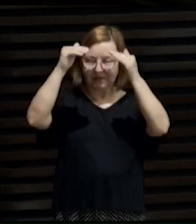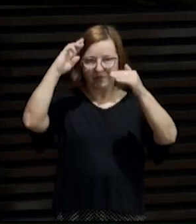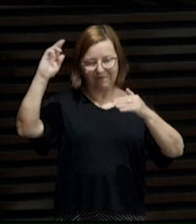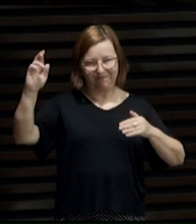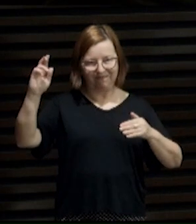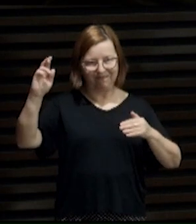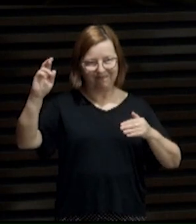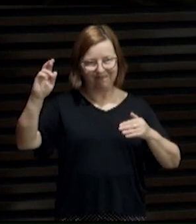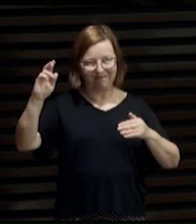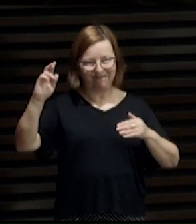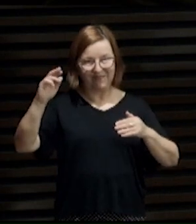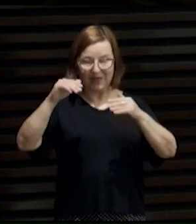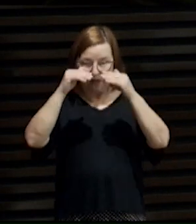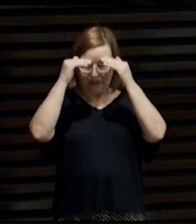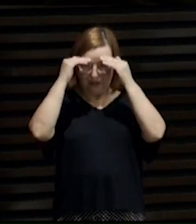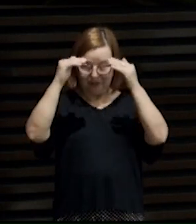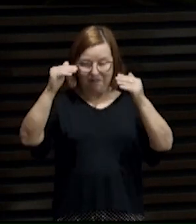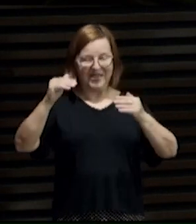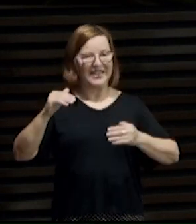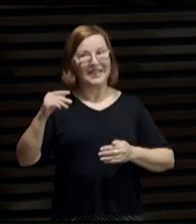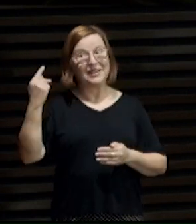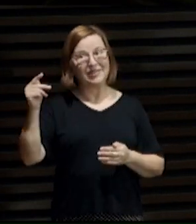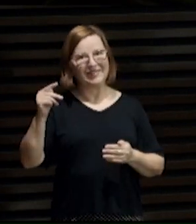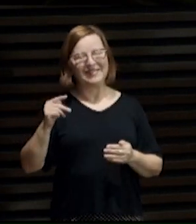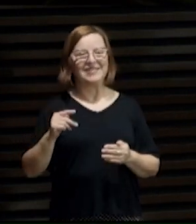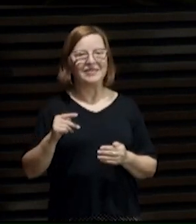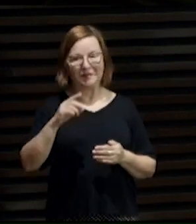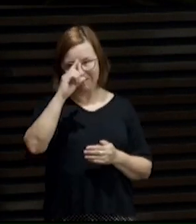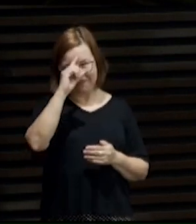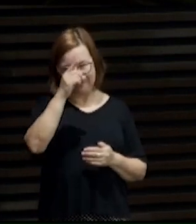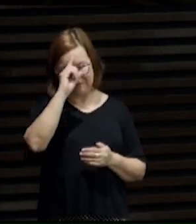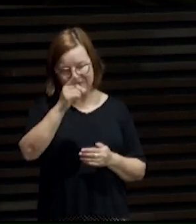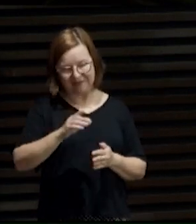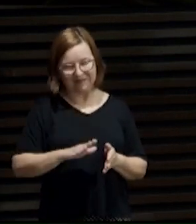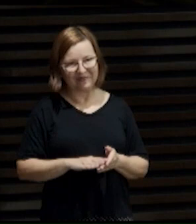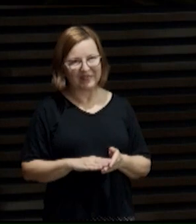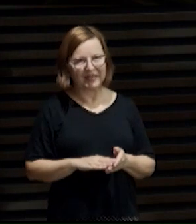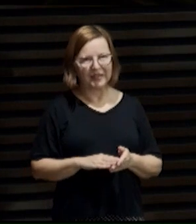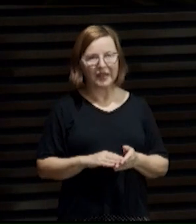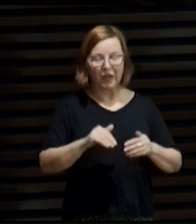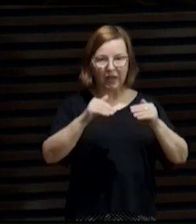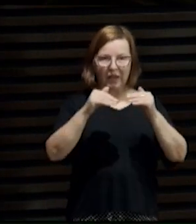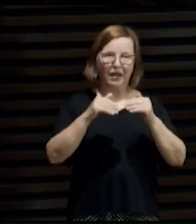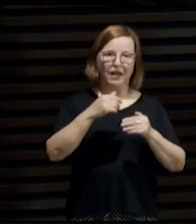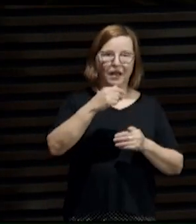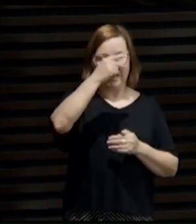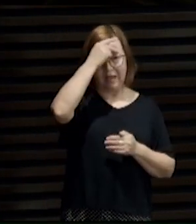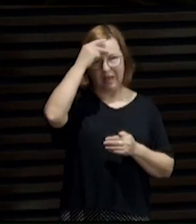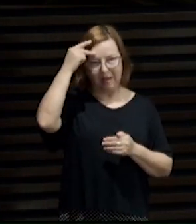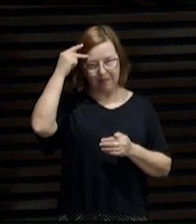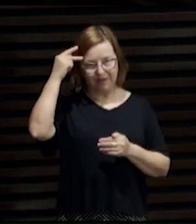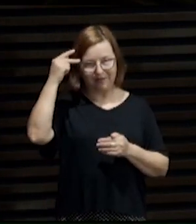seus caminhos. Temer ao Senhor, portanto, não é uma coisa etérea, sem sentido. Mas quem teme ao Senhor, anda nos